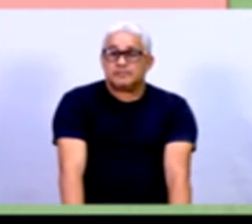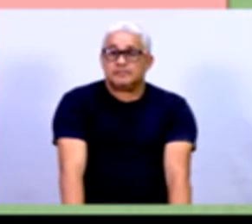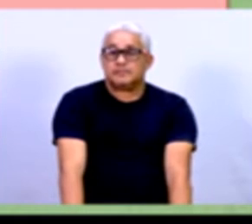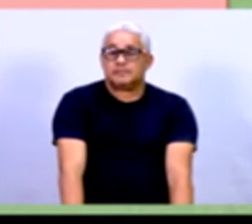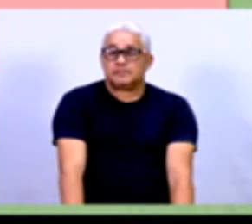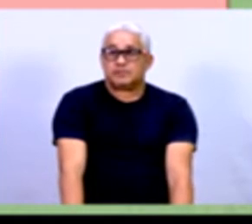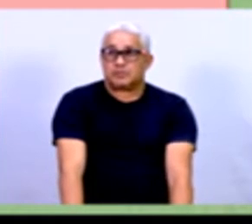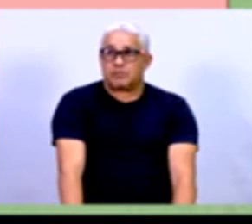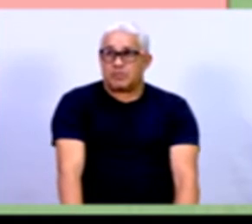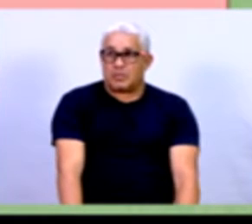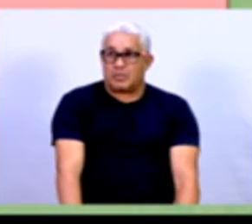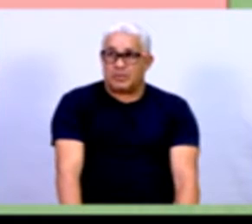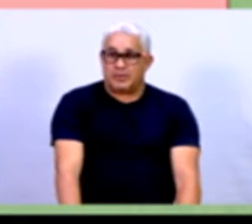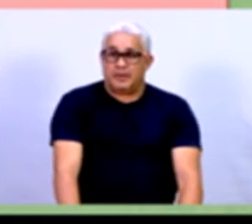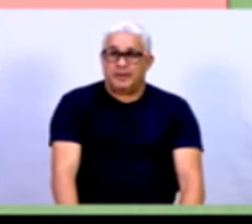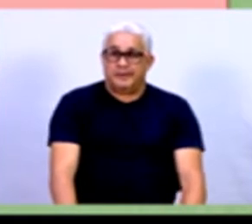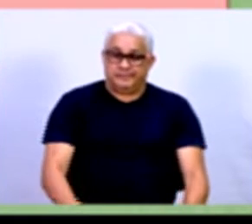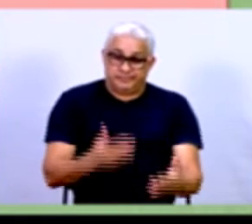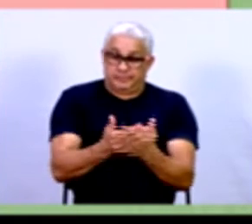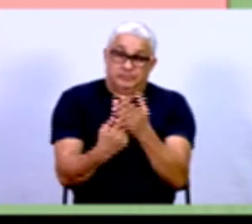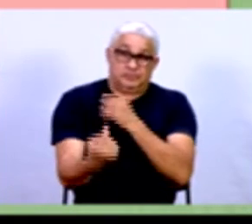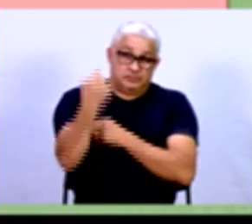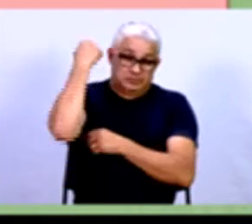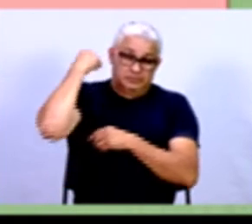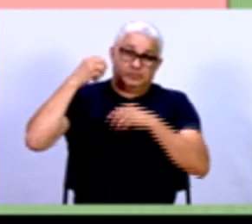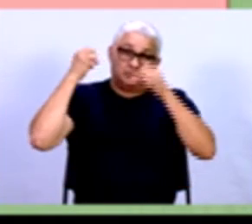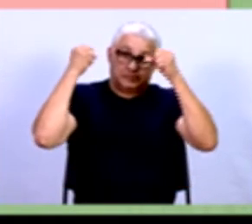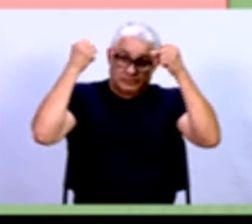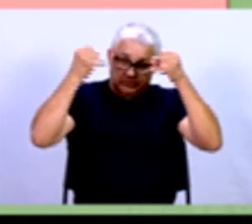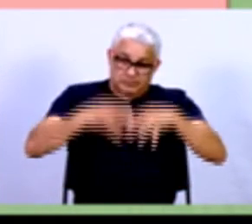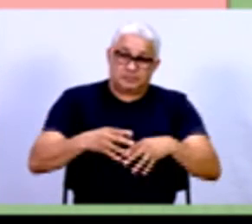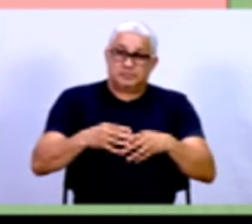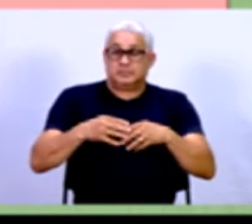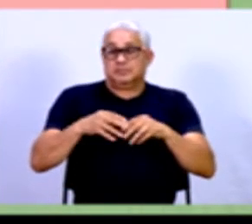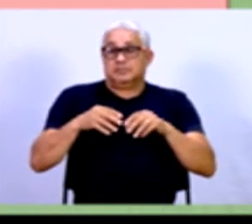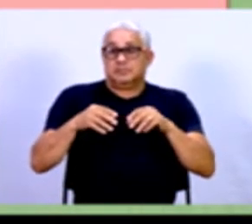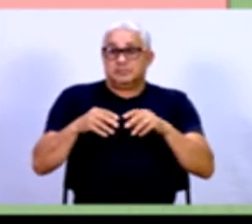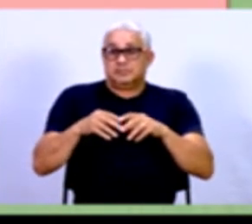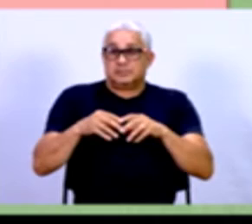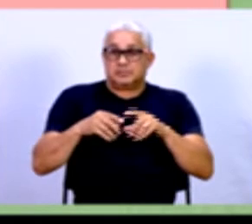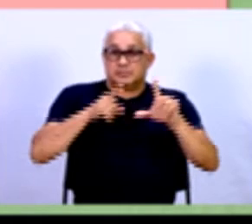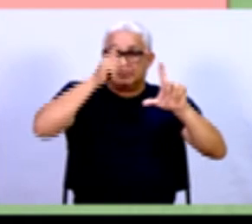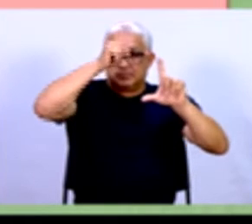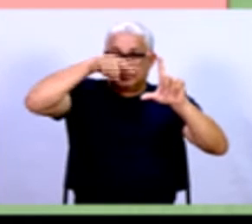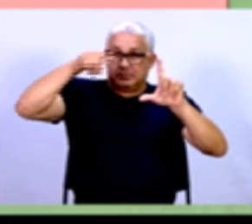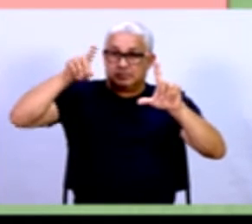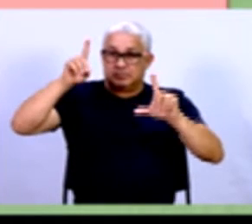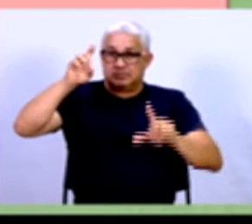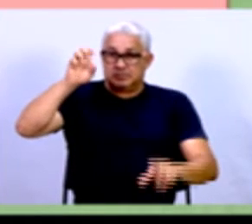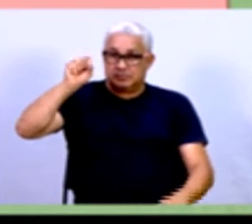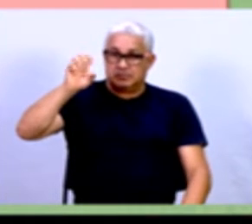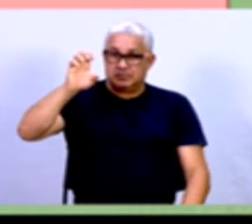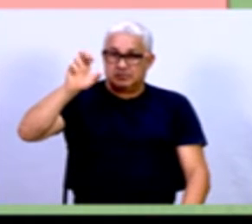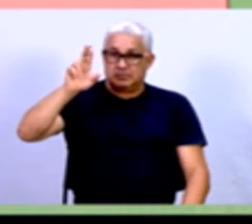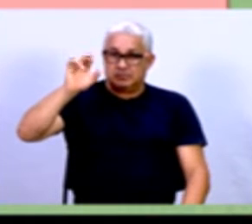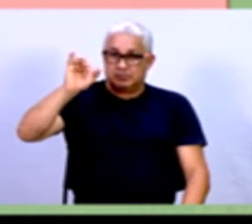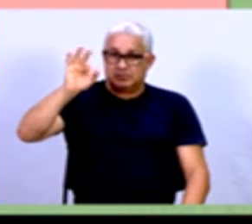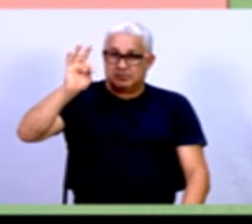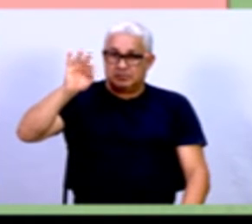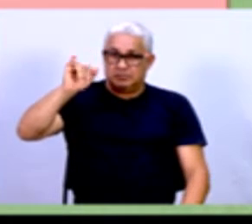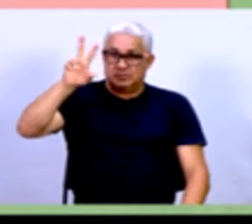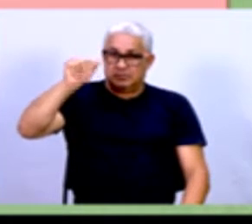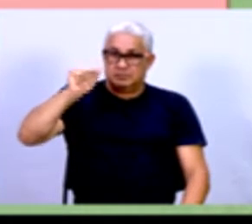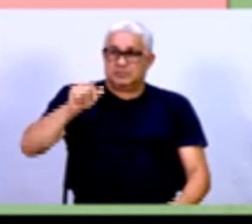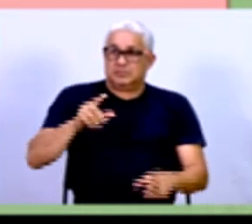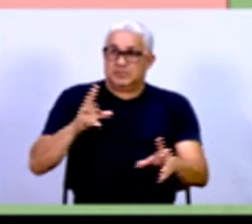Ressaltando aqui o que nós já falamos também na aula anterior, estatística descritiva é o ramo que trata da organização, do